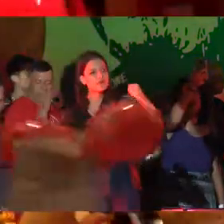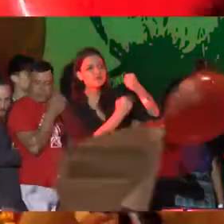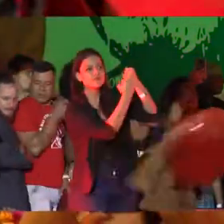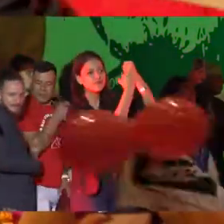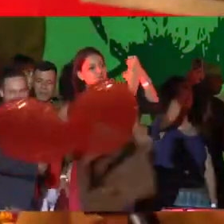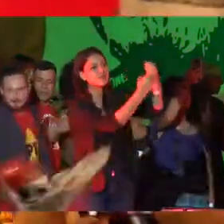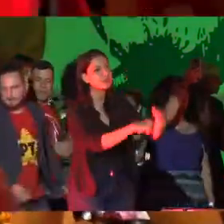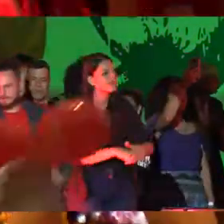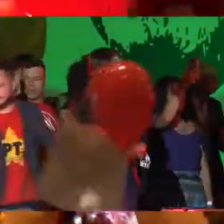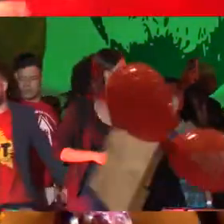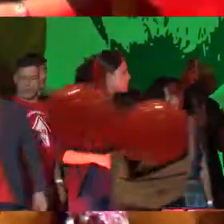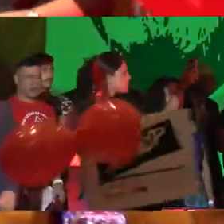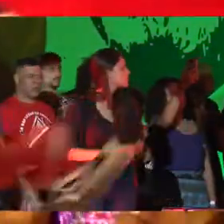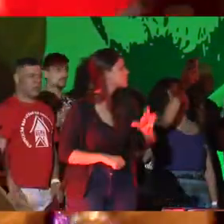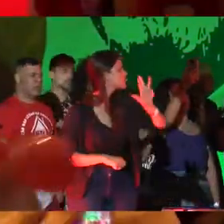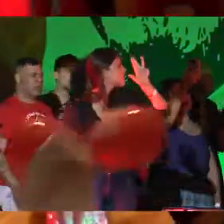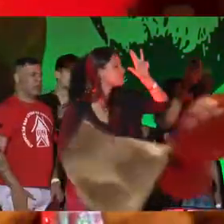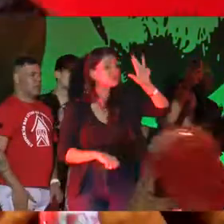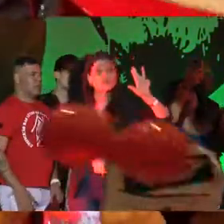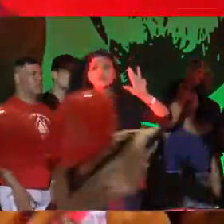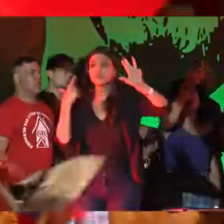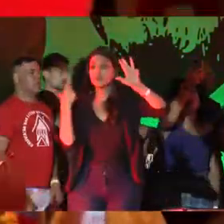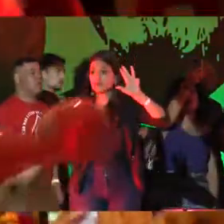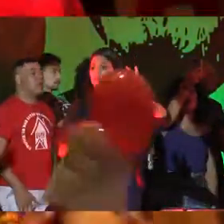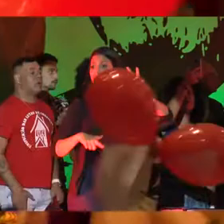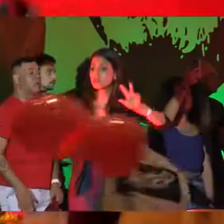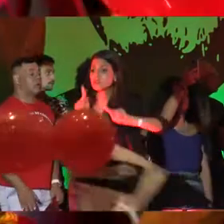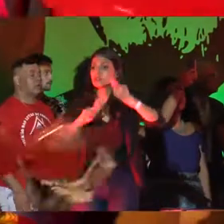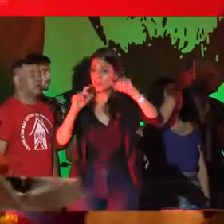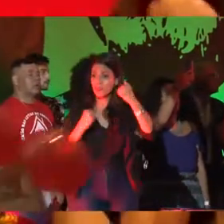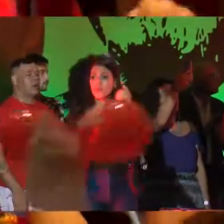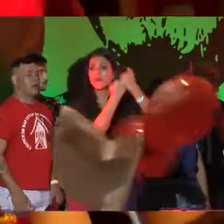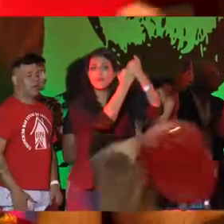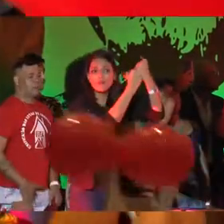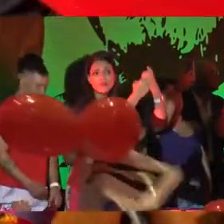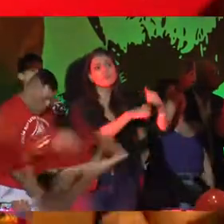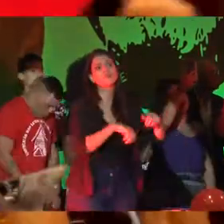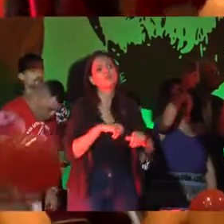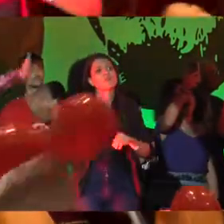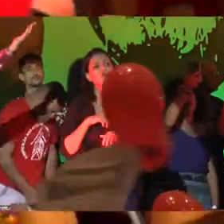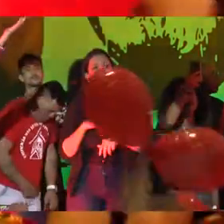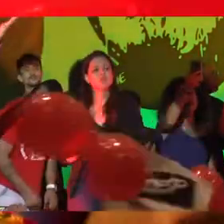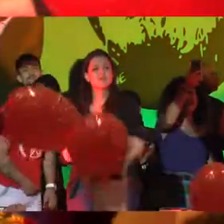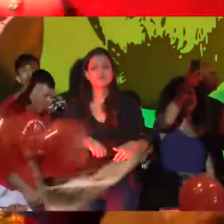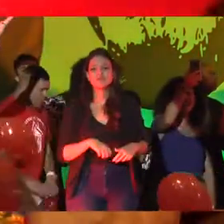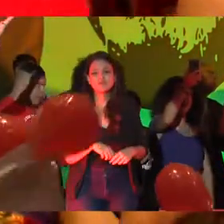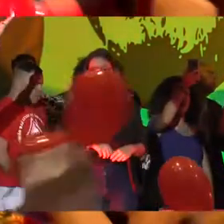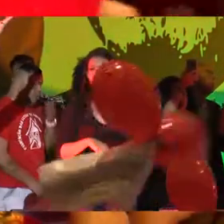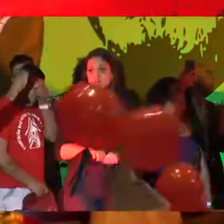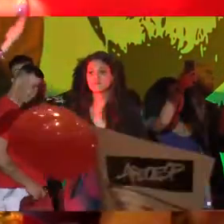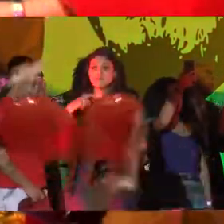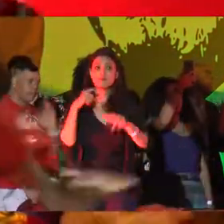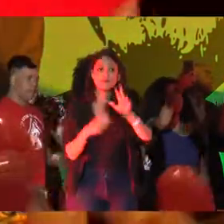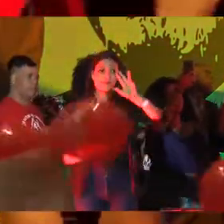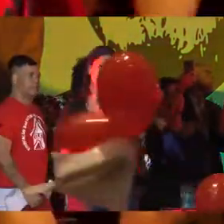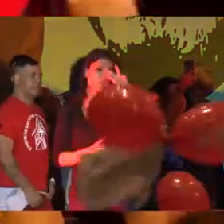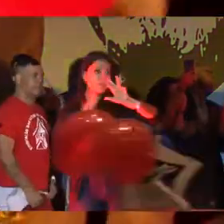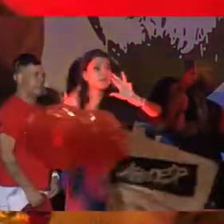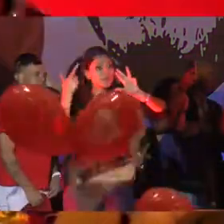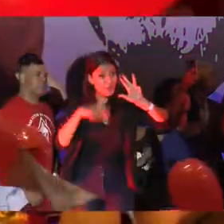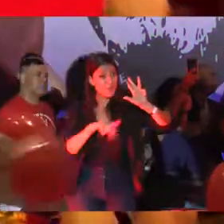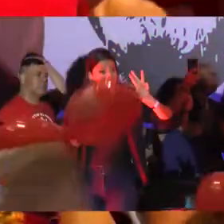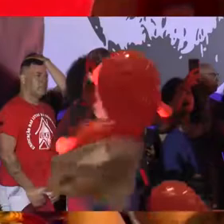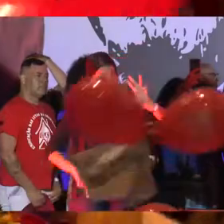força. É Lula de novo com a força do povo. Venha, presidente! Lula de novo com